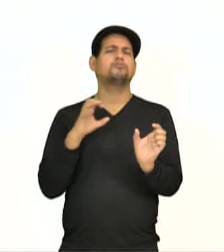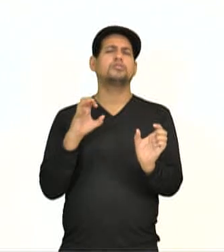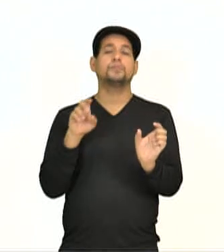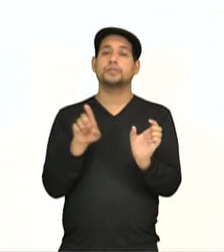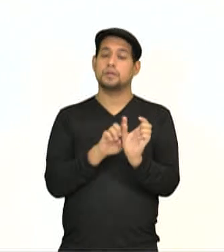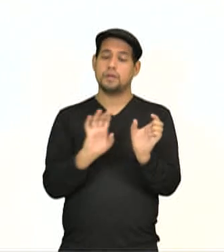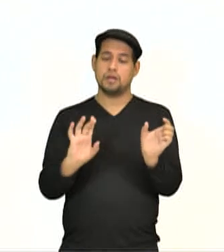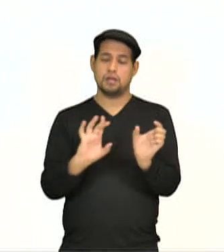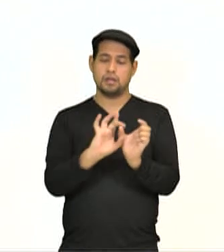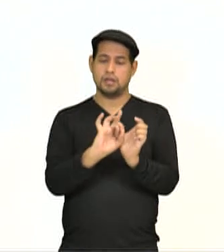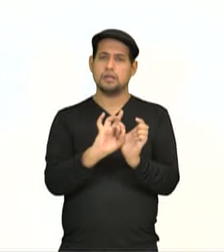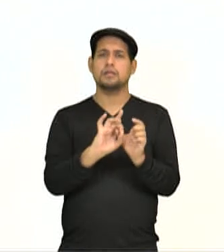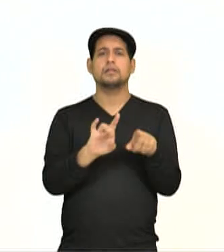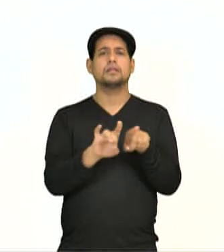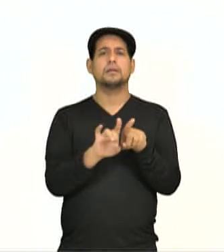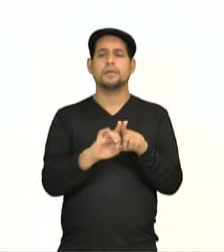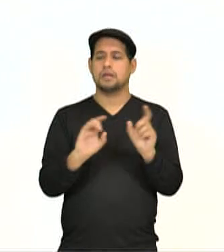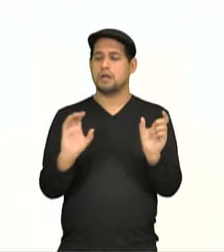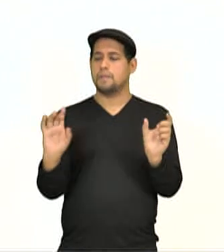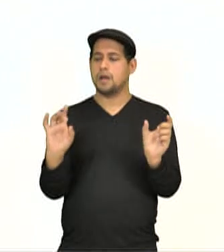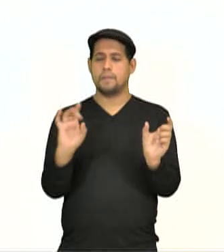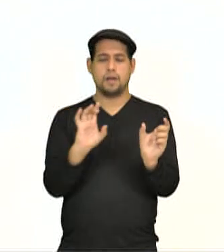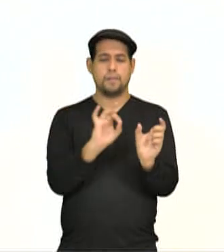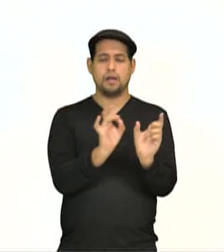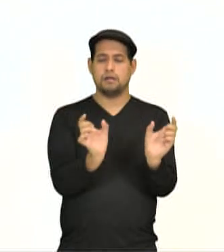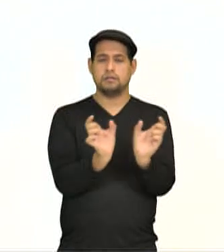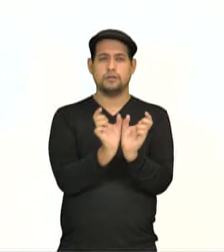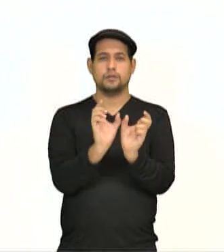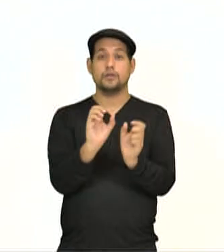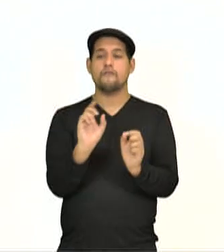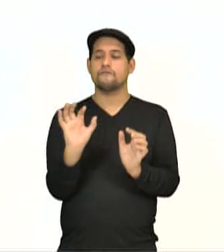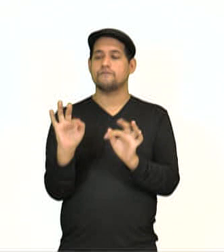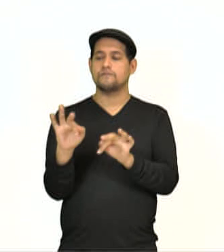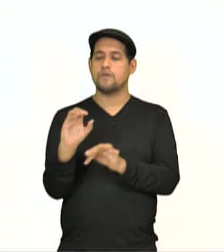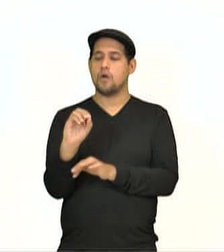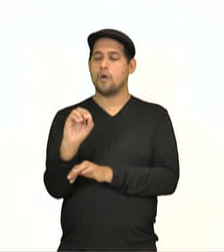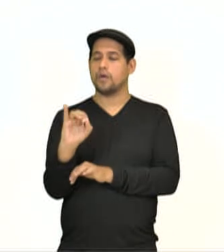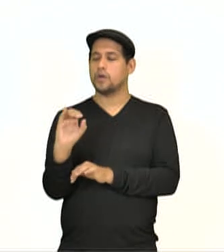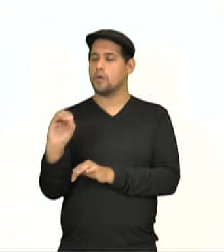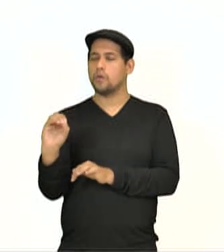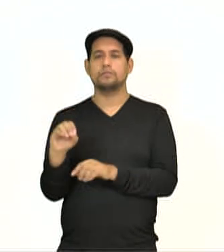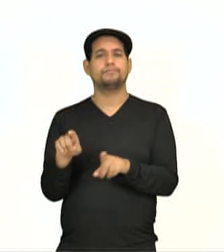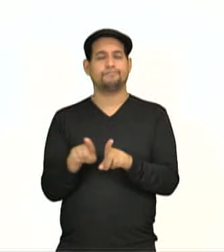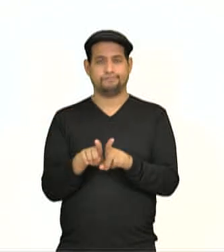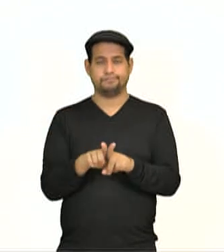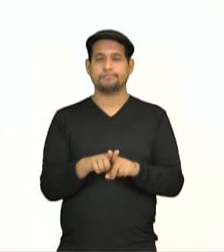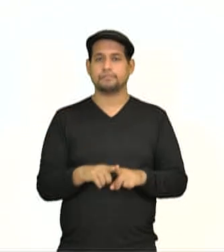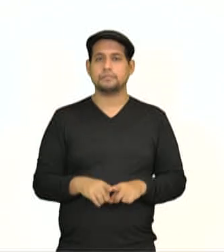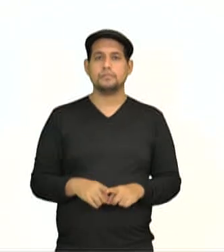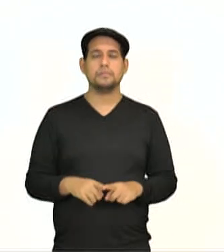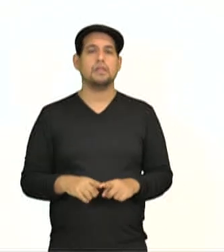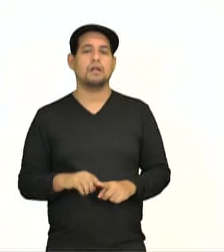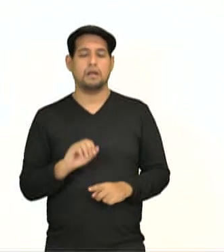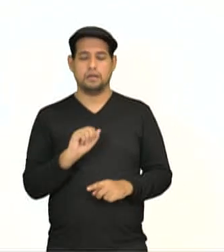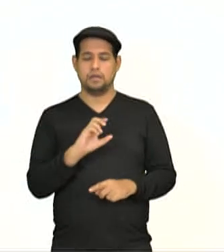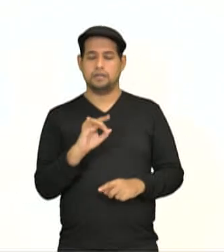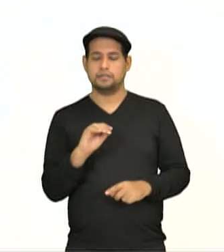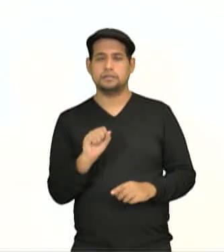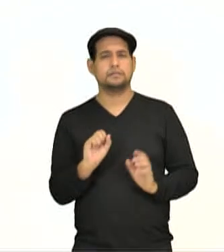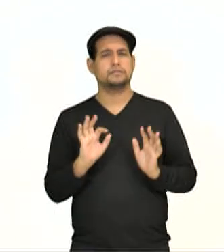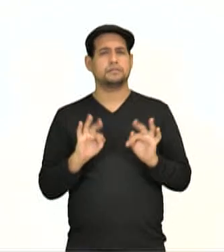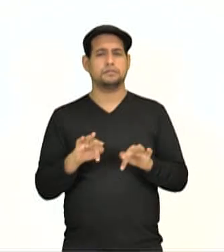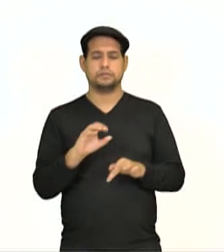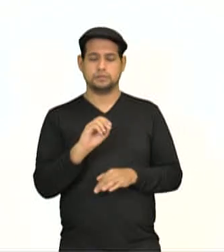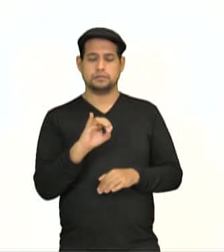vai ser o infixo e a terminação oico, igual aos ácidos carboxílicos. Os ácidos carboxílicos terminam